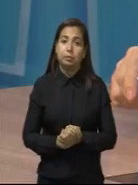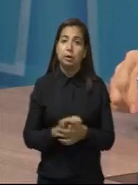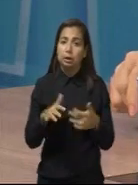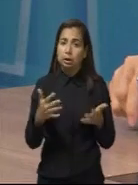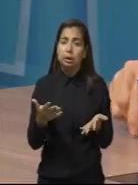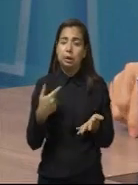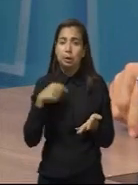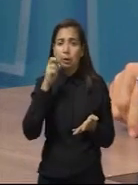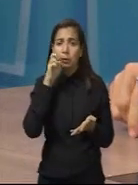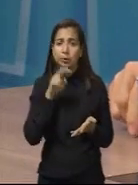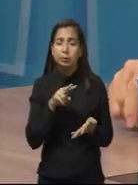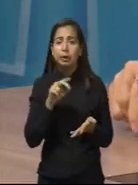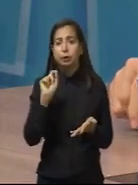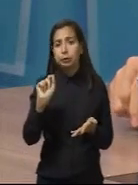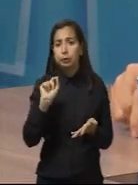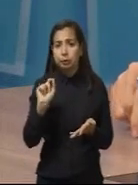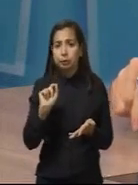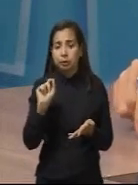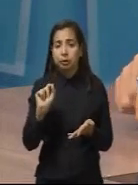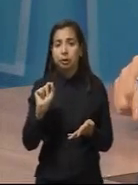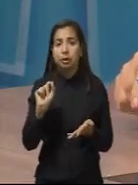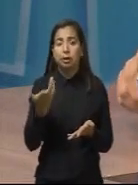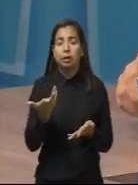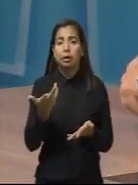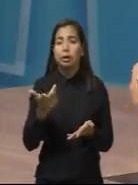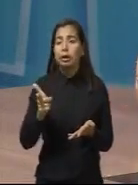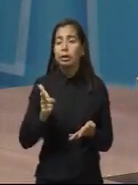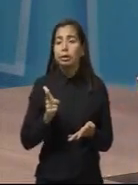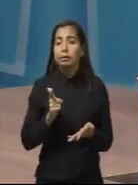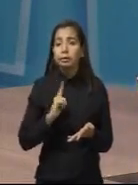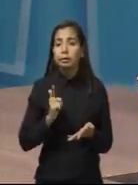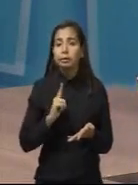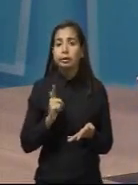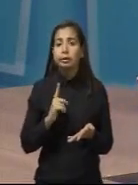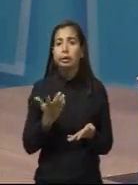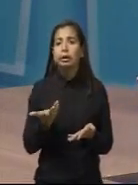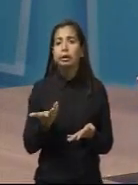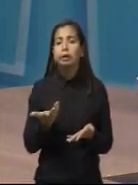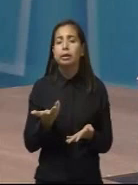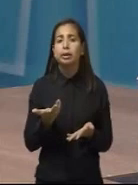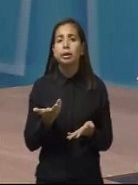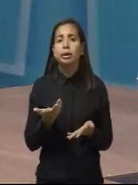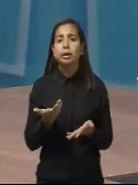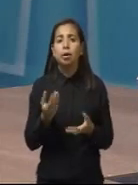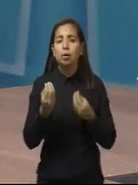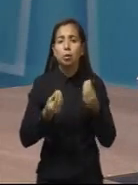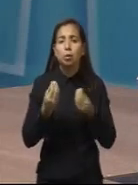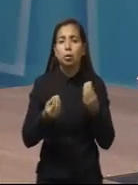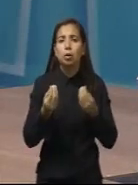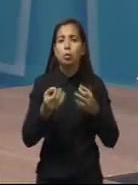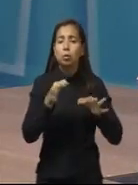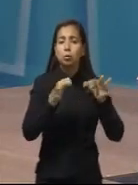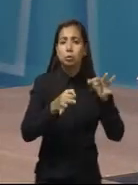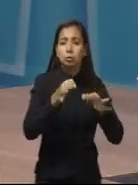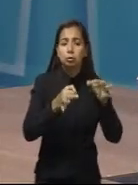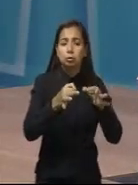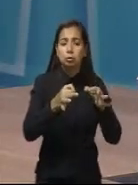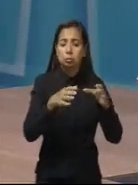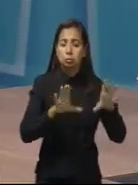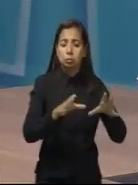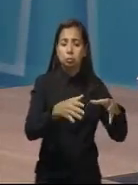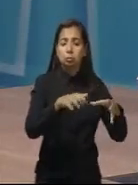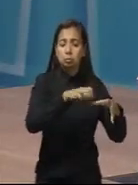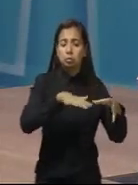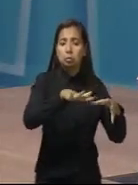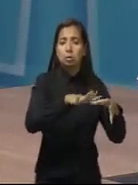isso é um pouco de reação com relação à forma como o judiciário tem se